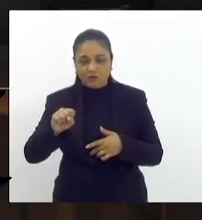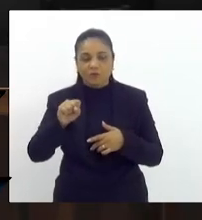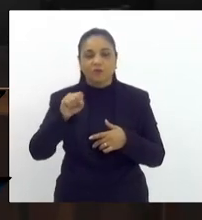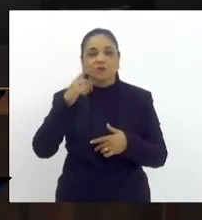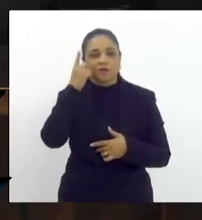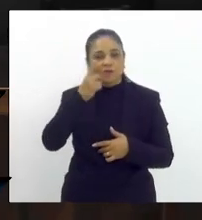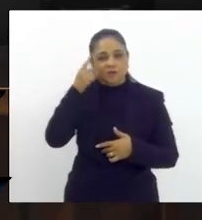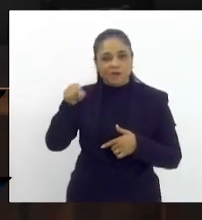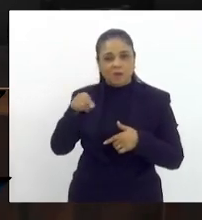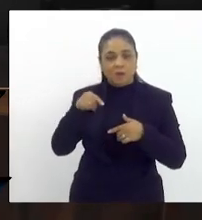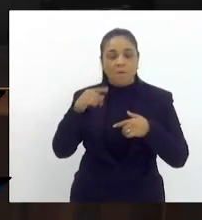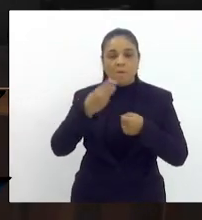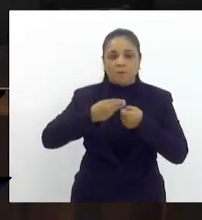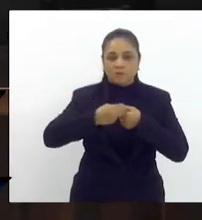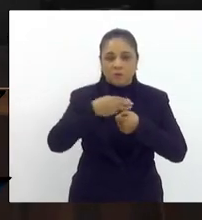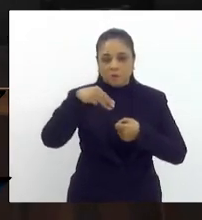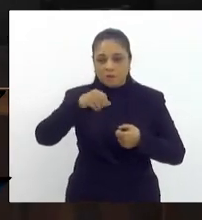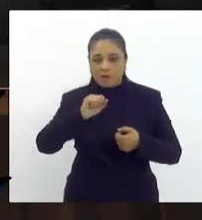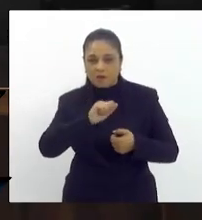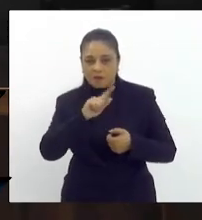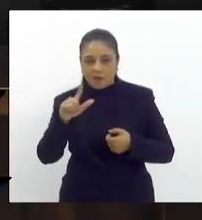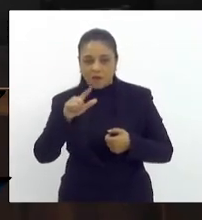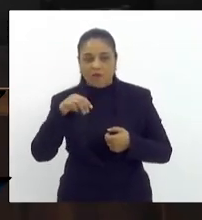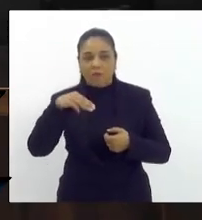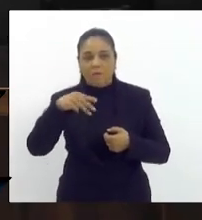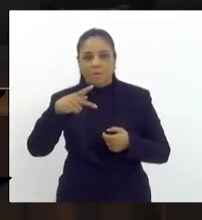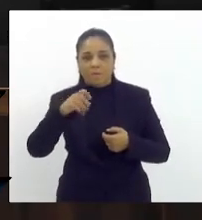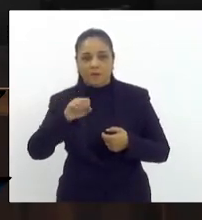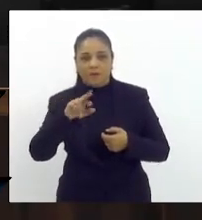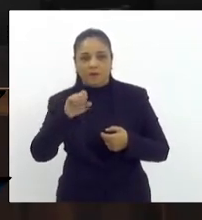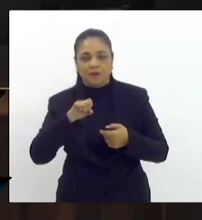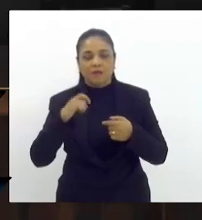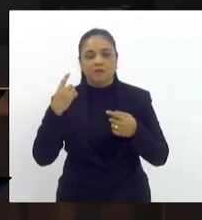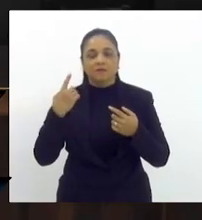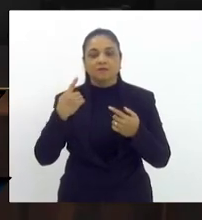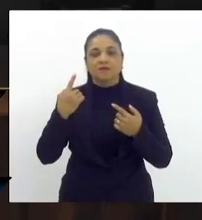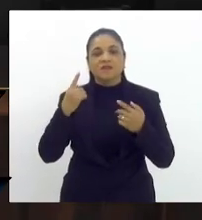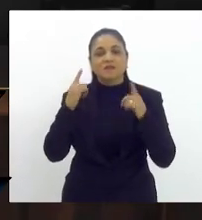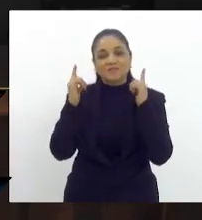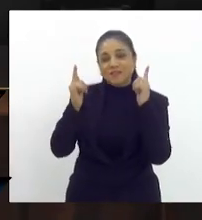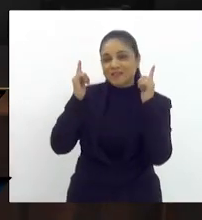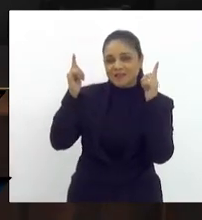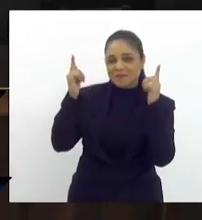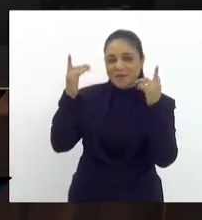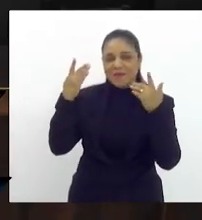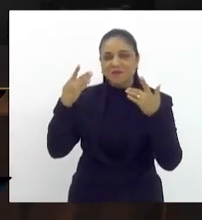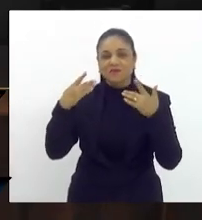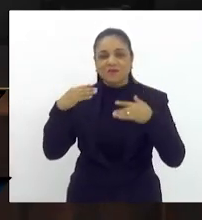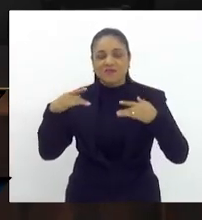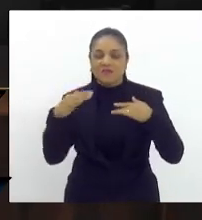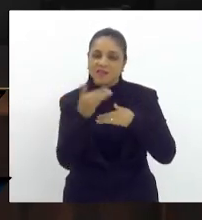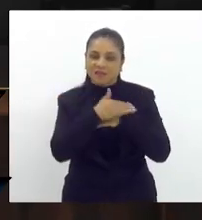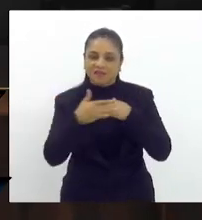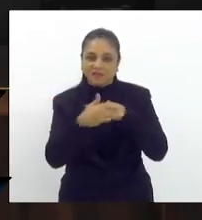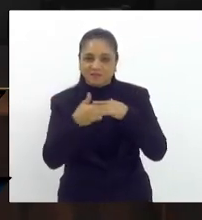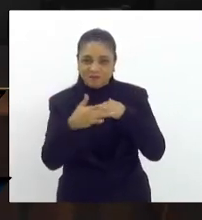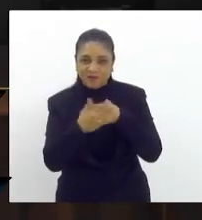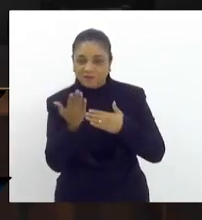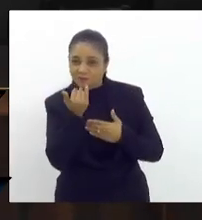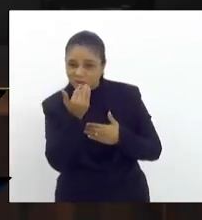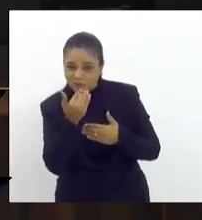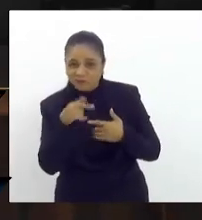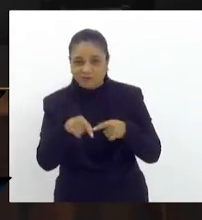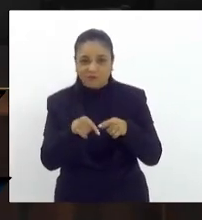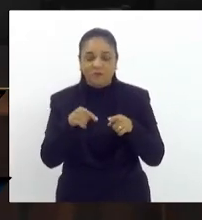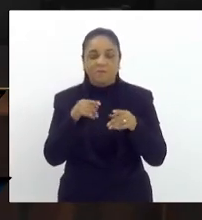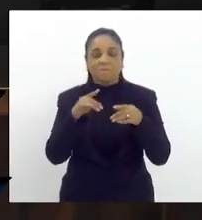declara o município de Miguel Pereira como capital do entretenimento da Gastronomia do Estado do Rio de Janeiro pendendo